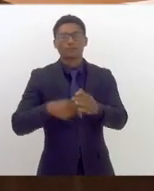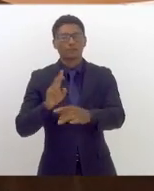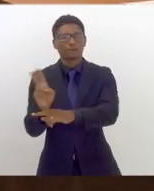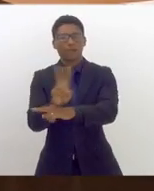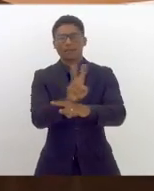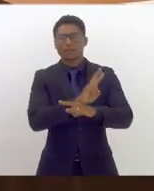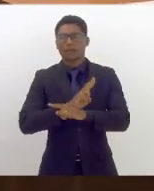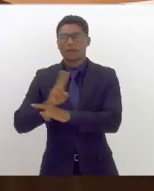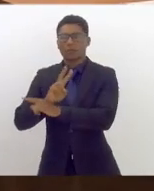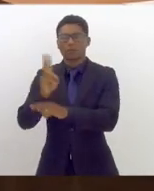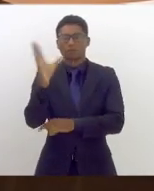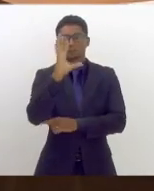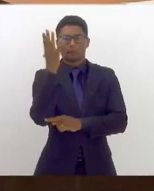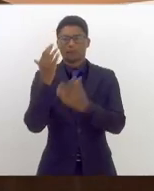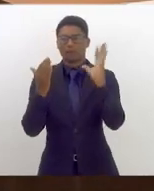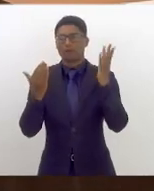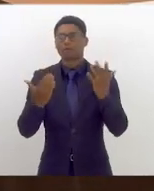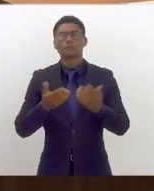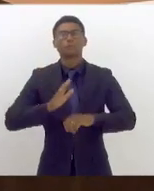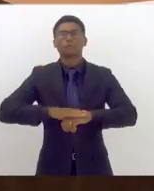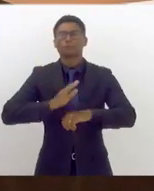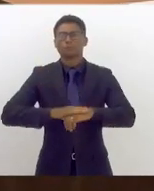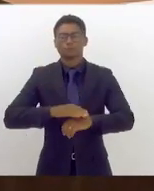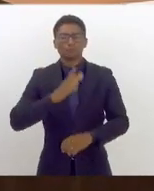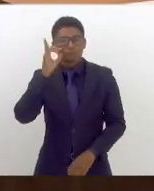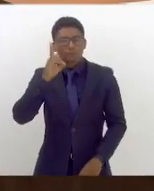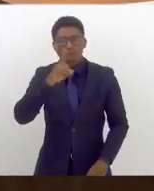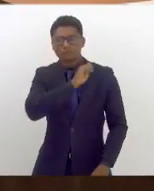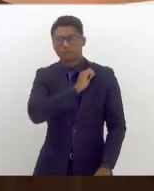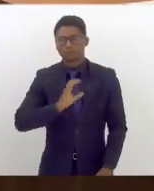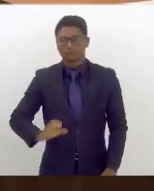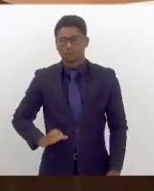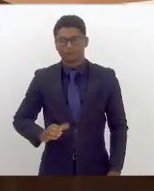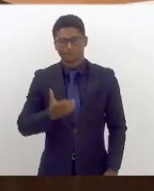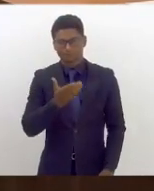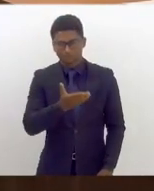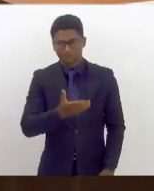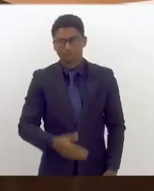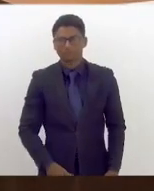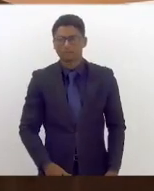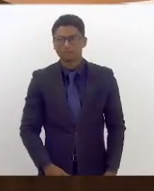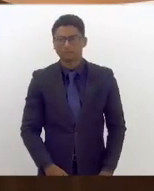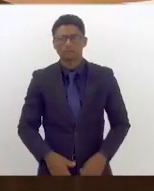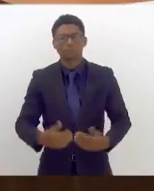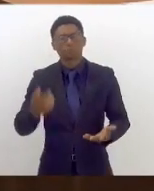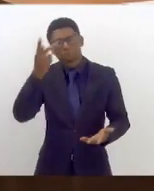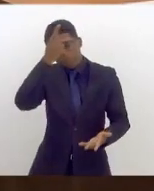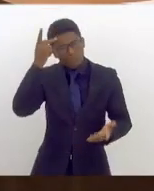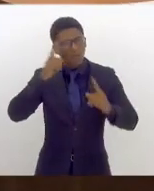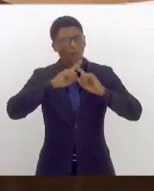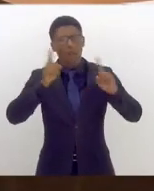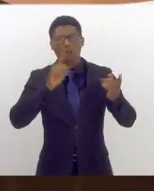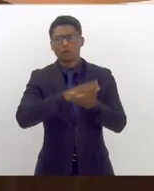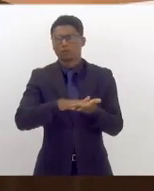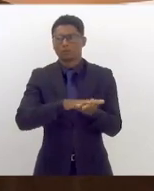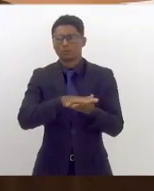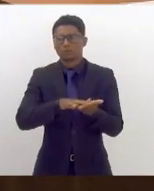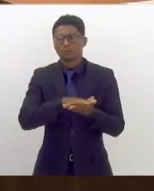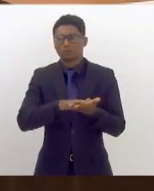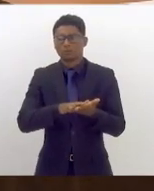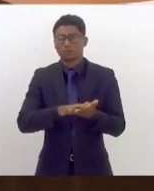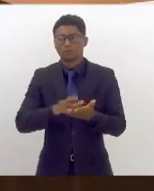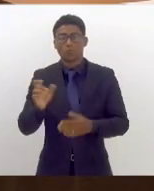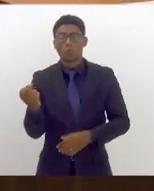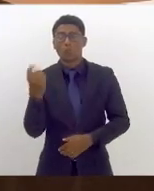ambiental foi do deputado André siciliano e ninguém contestou o único que